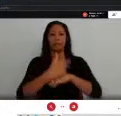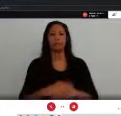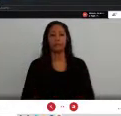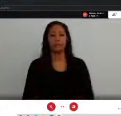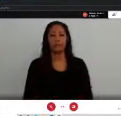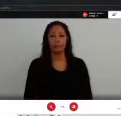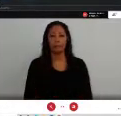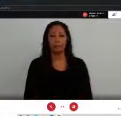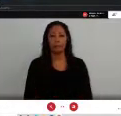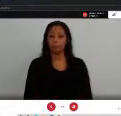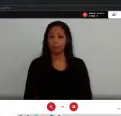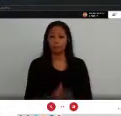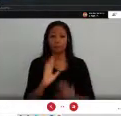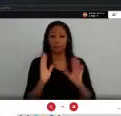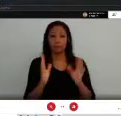já.